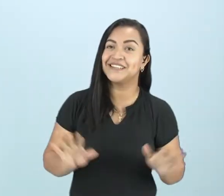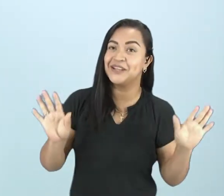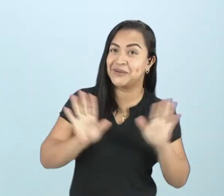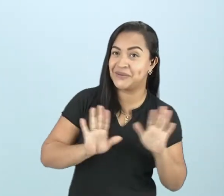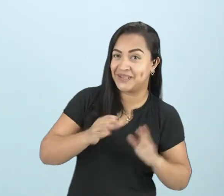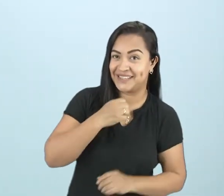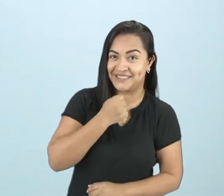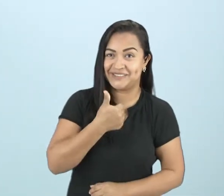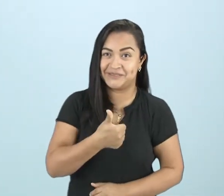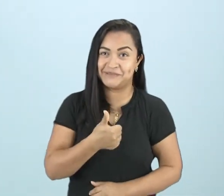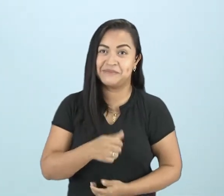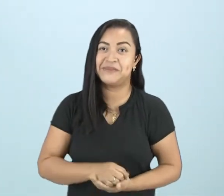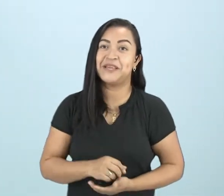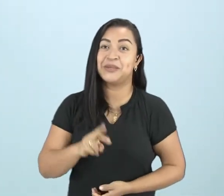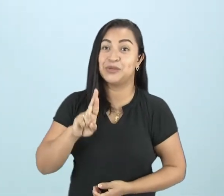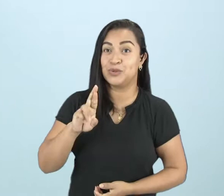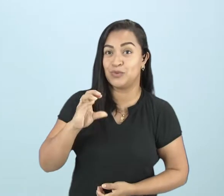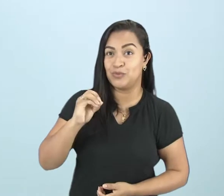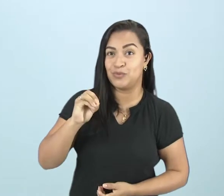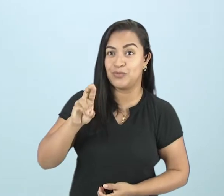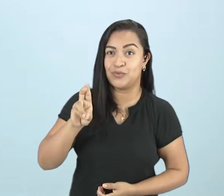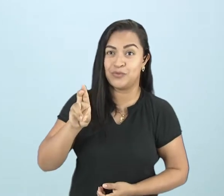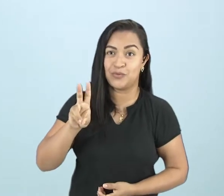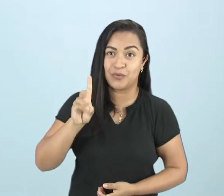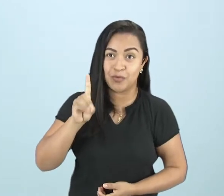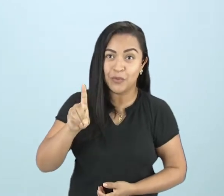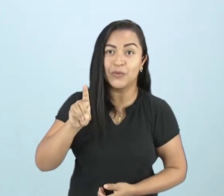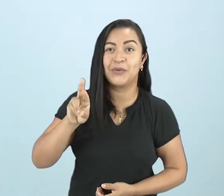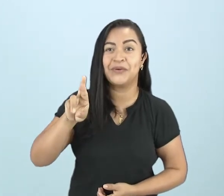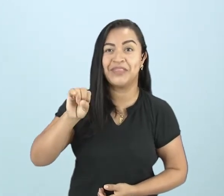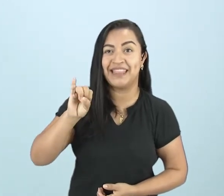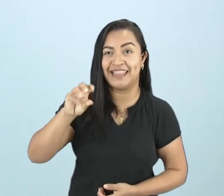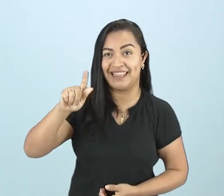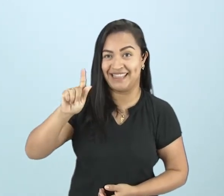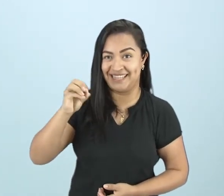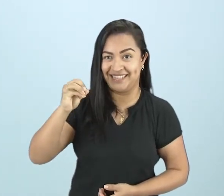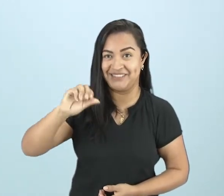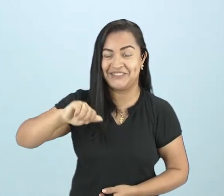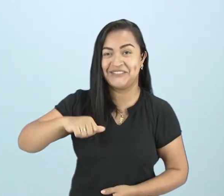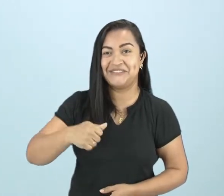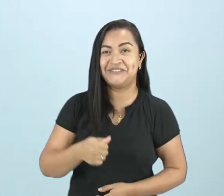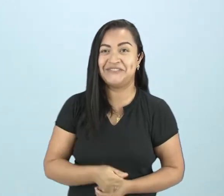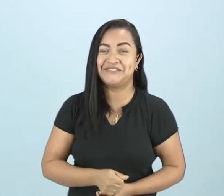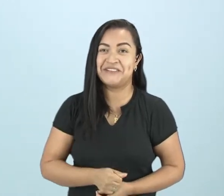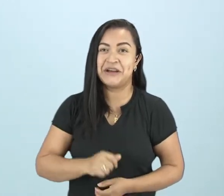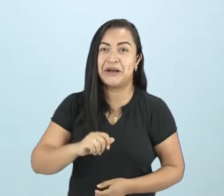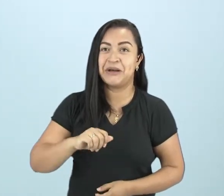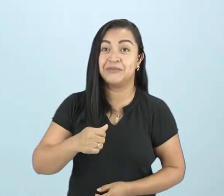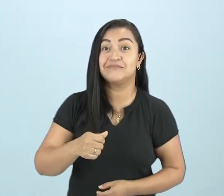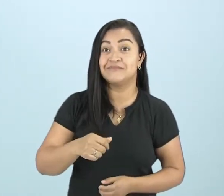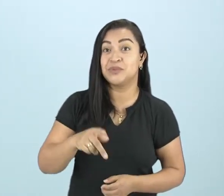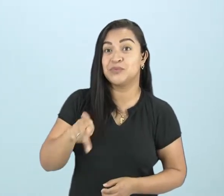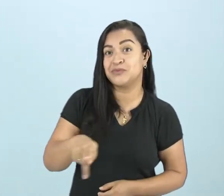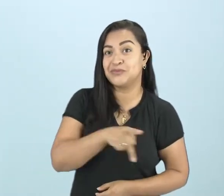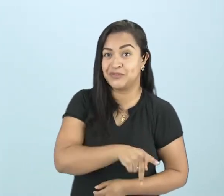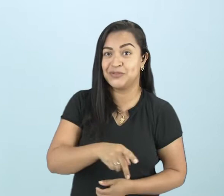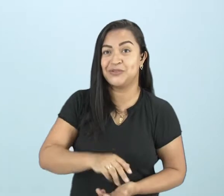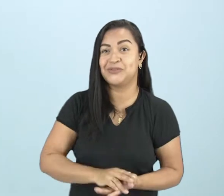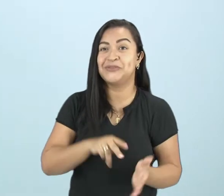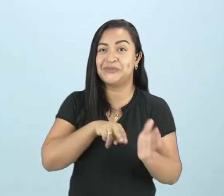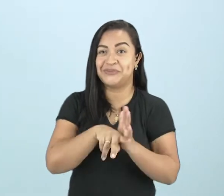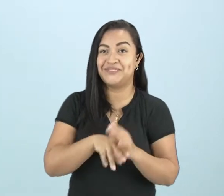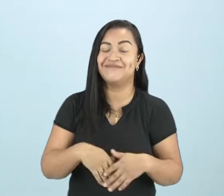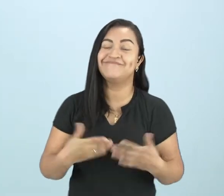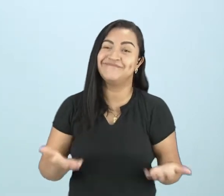Olá, tudo bem? Eu sou o Rodrigo, professor de Biologia, e estamos mais uma vez juntos nessa jornada